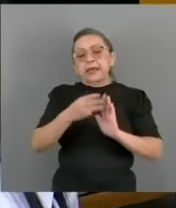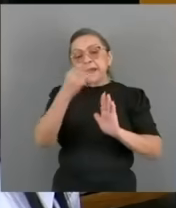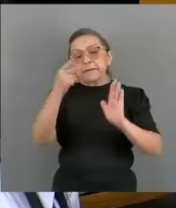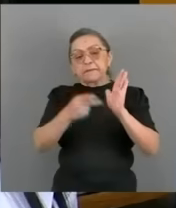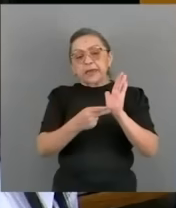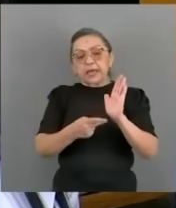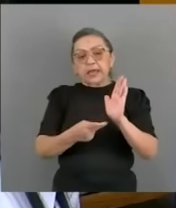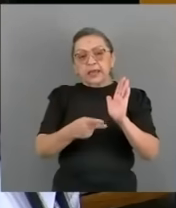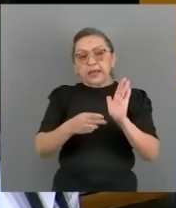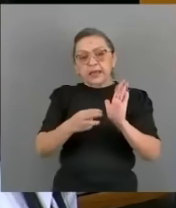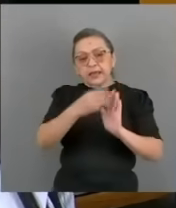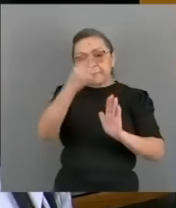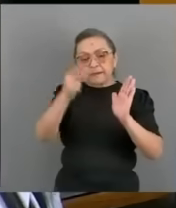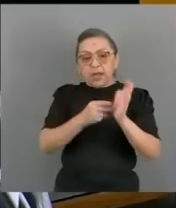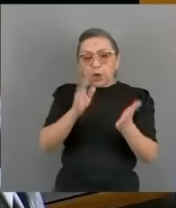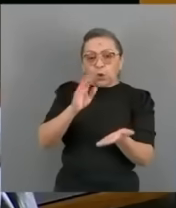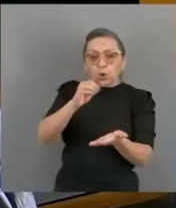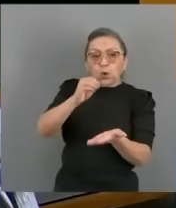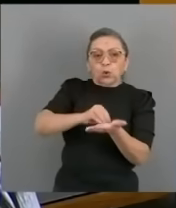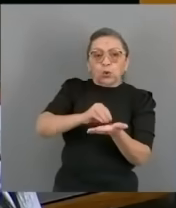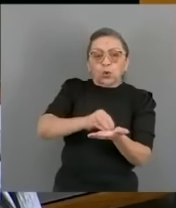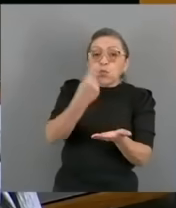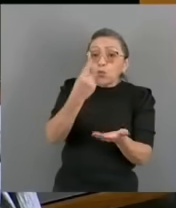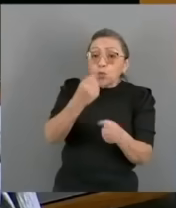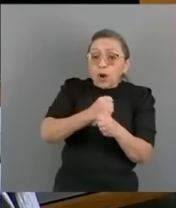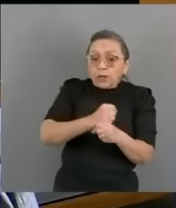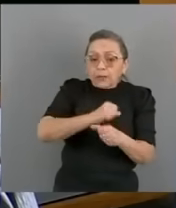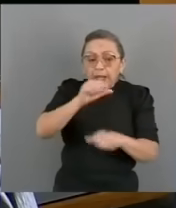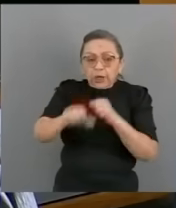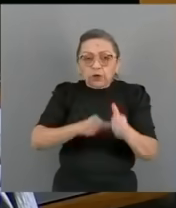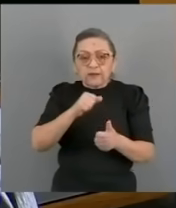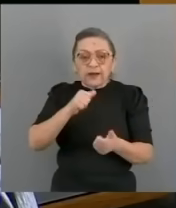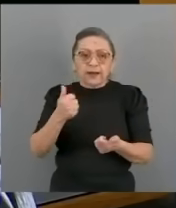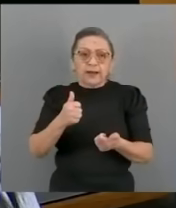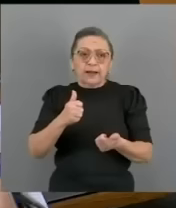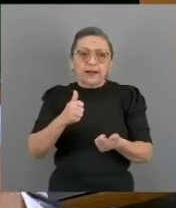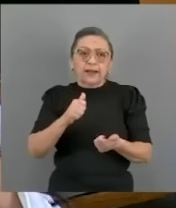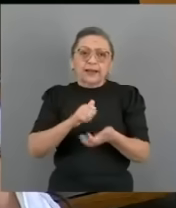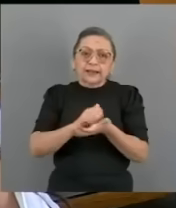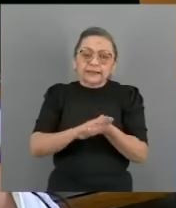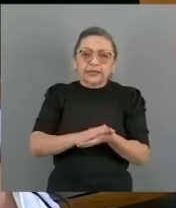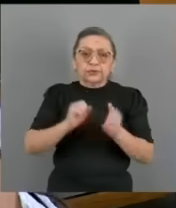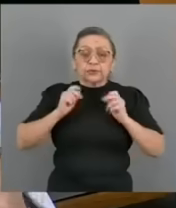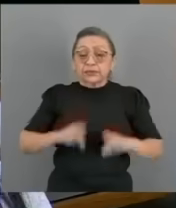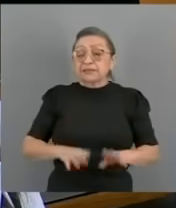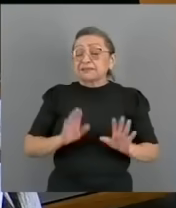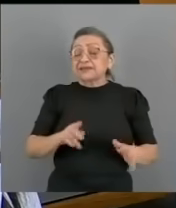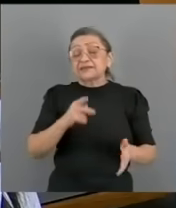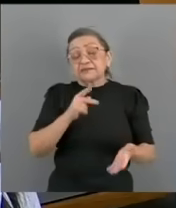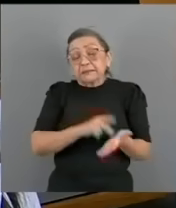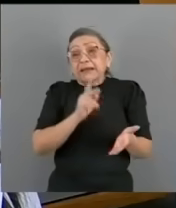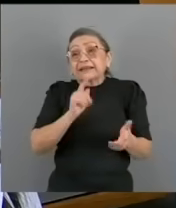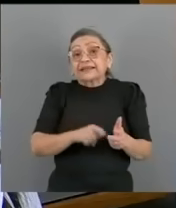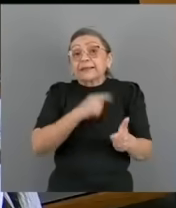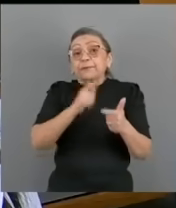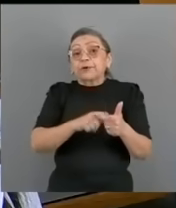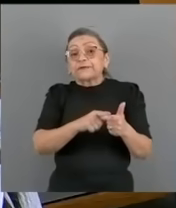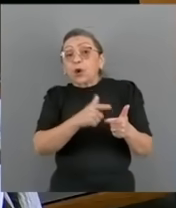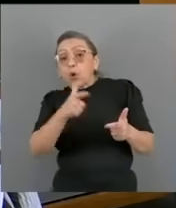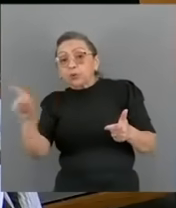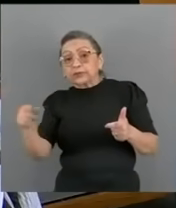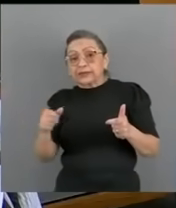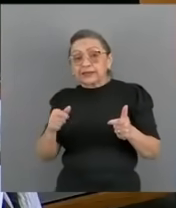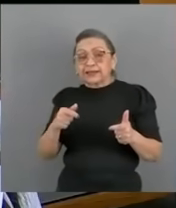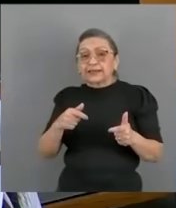ano para renovação. É verdade. Só que depois eles mandaram outra da